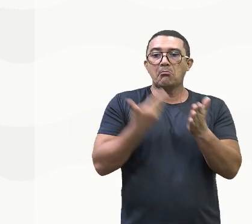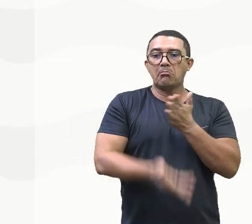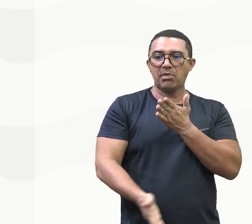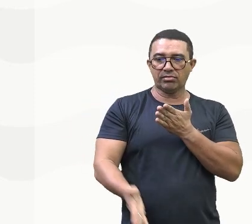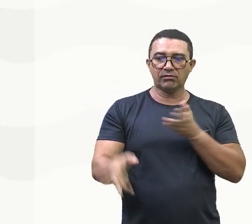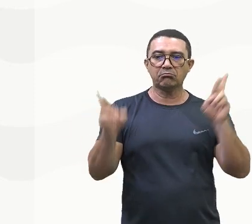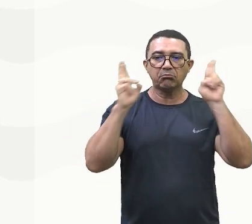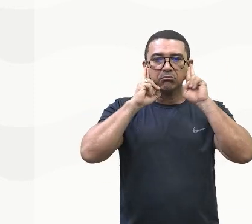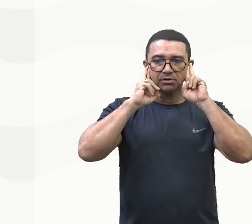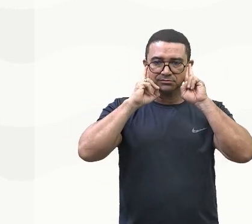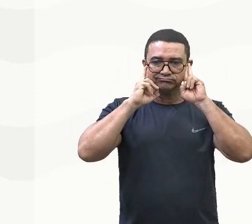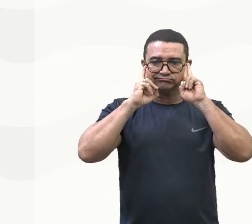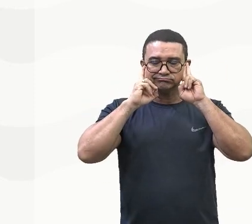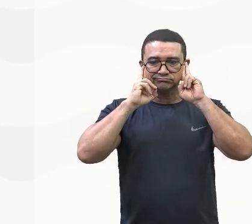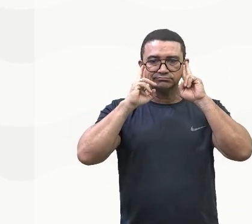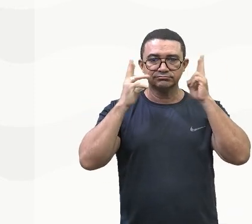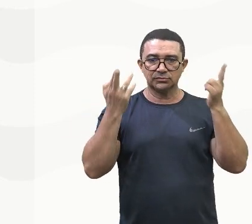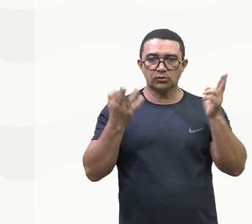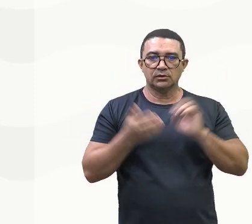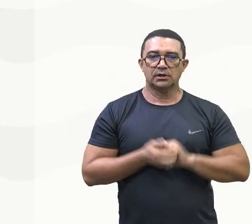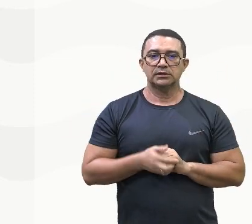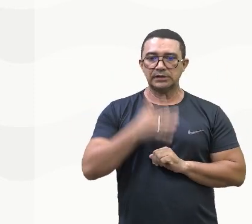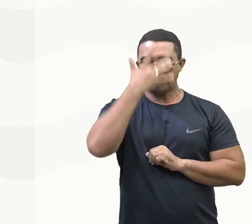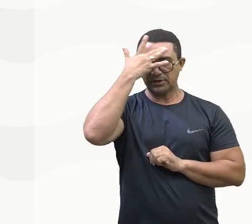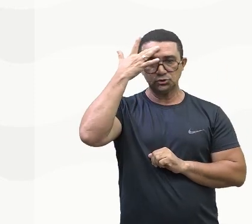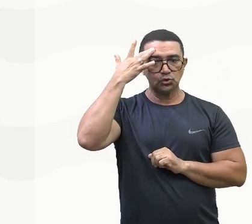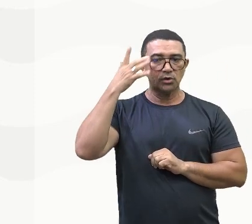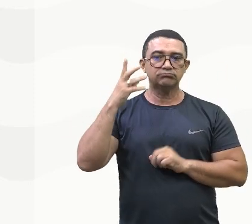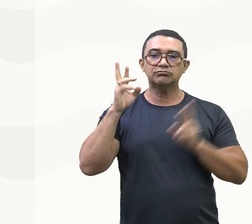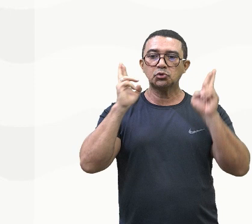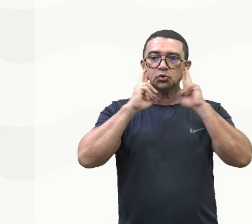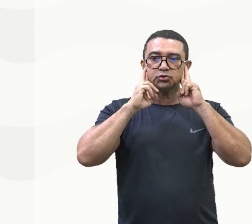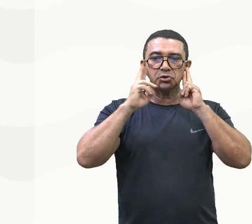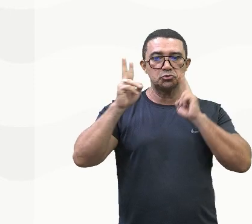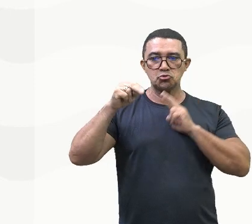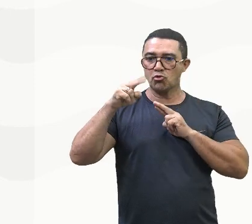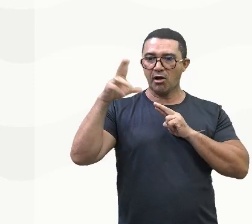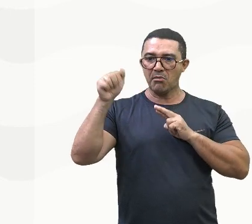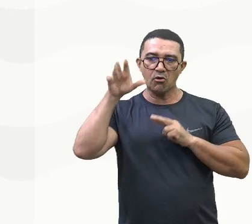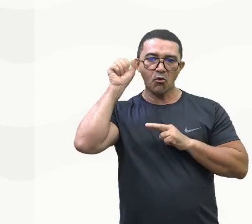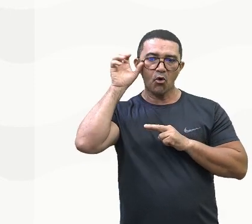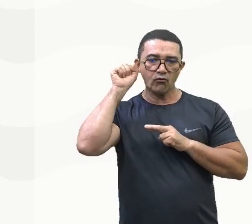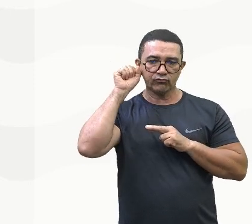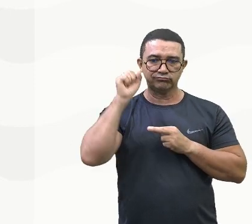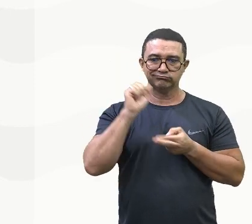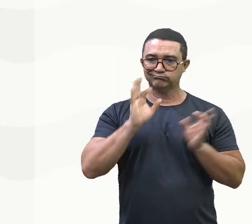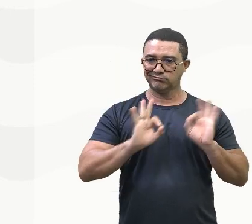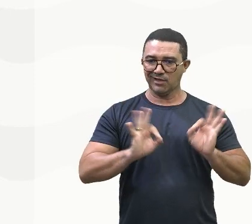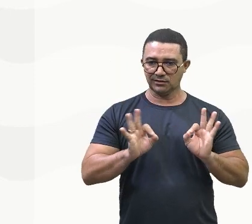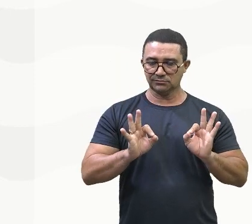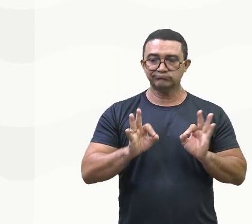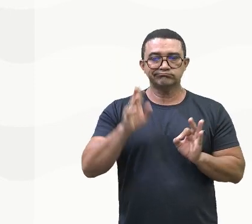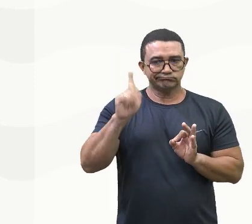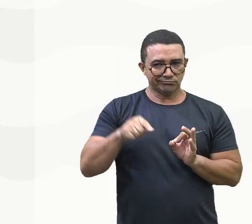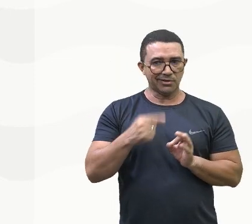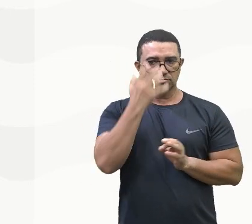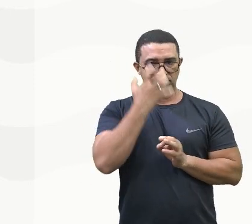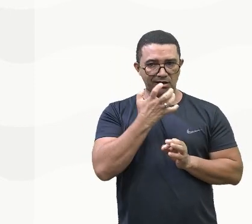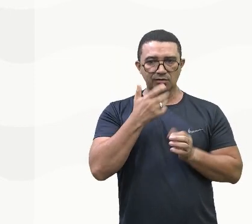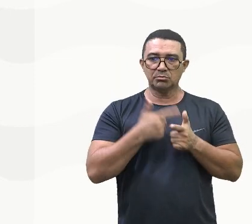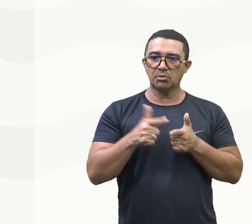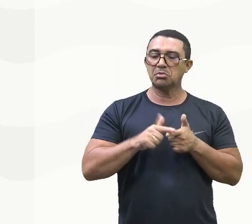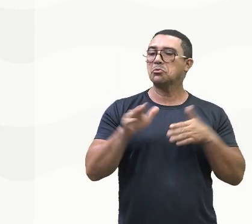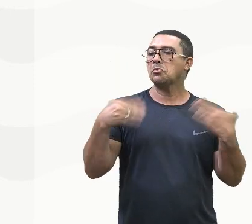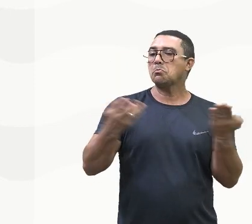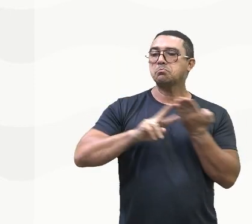auditivas irreversíveis. Ou seja, fica surdo e não volta mais a ouvir. É um problema sério, né? Quais as